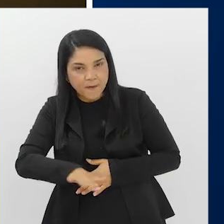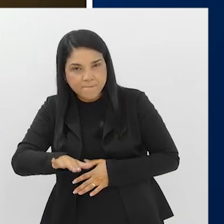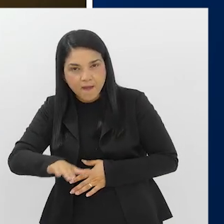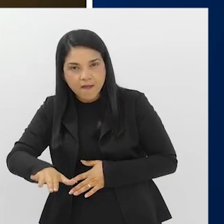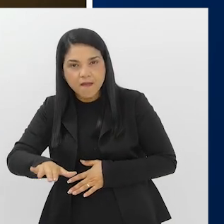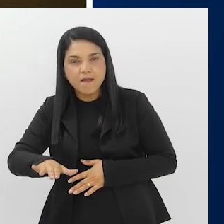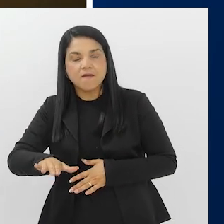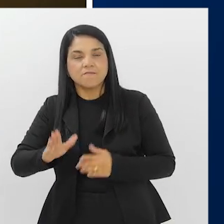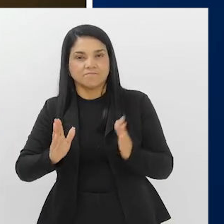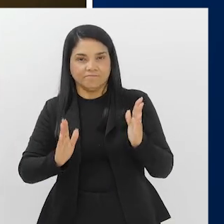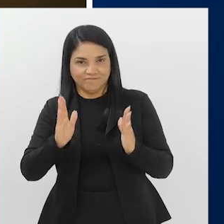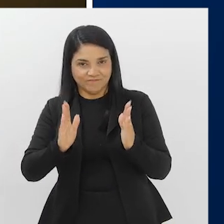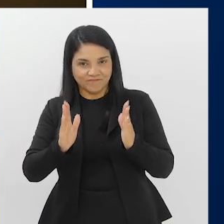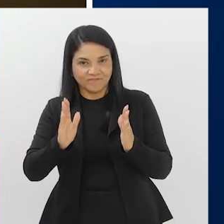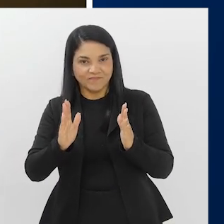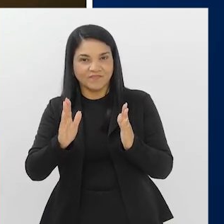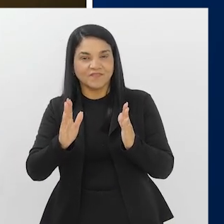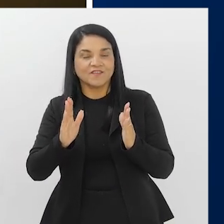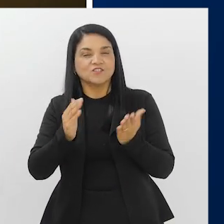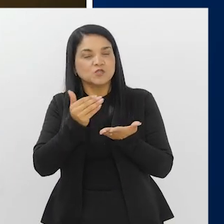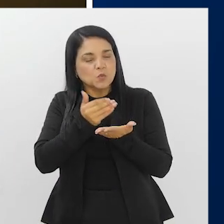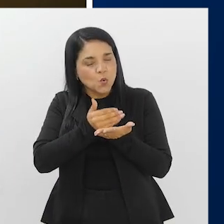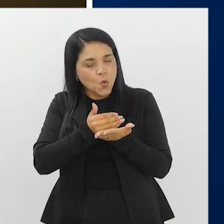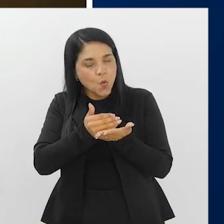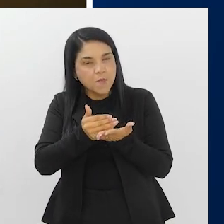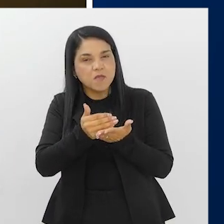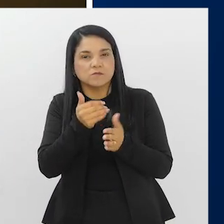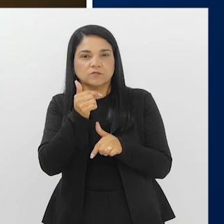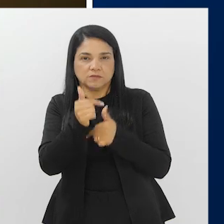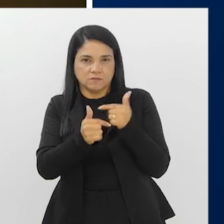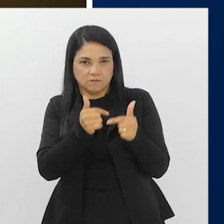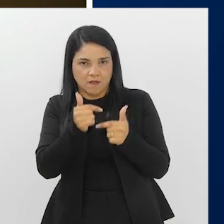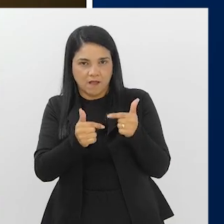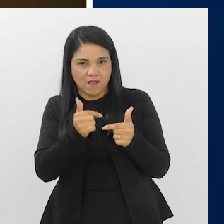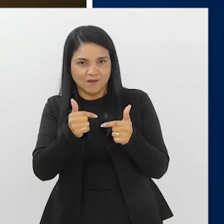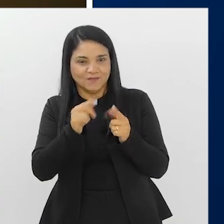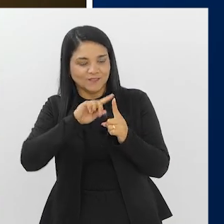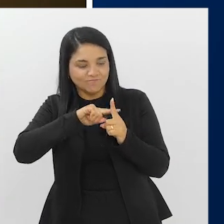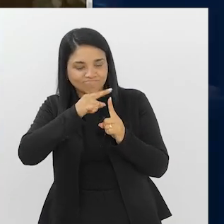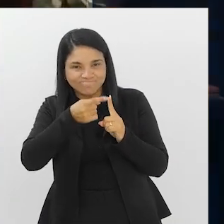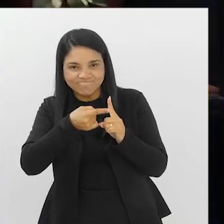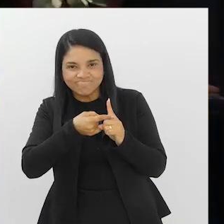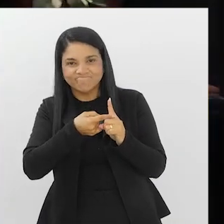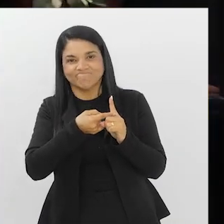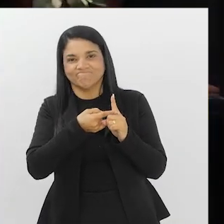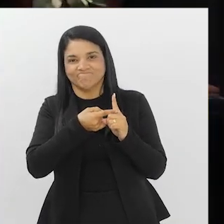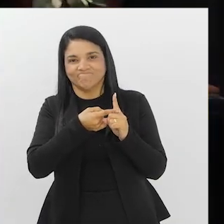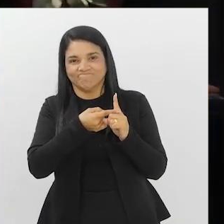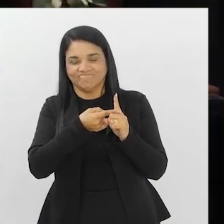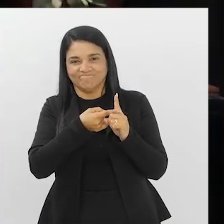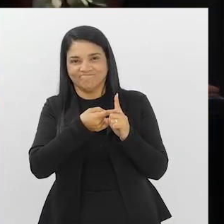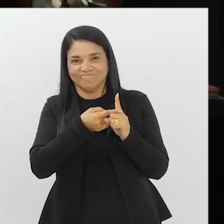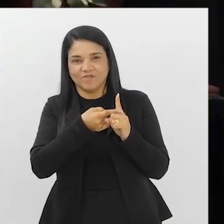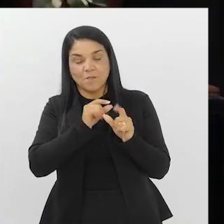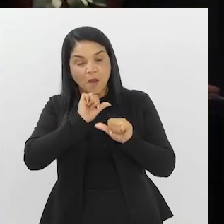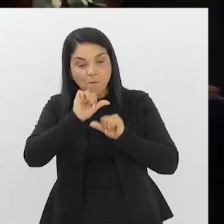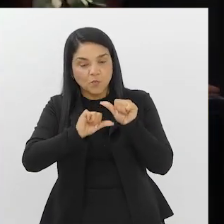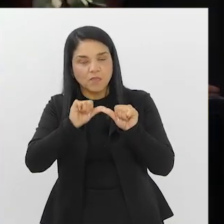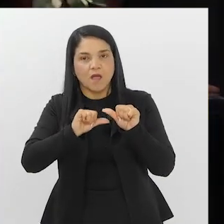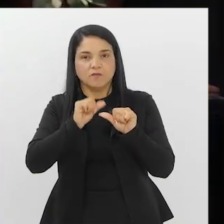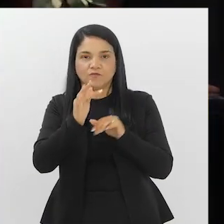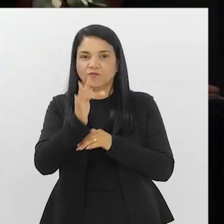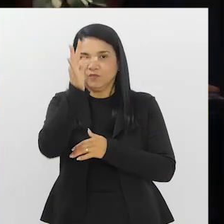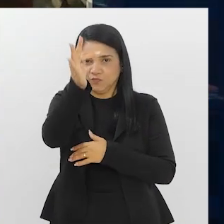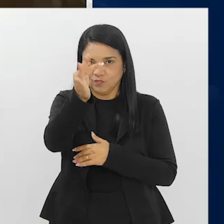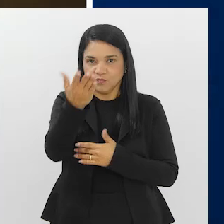infância. A gente consegue pegar mais esse início, assim, né, o que que a gente consegue fazer ali para também poder mudar